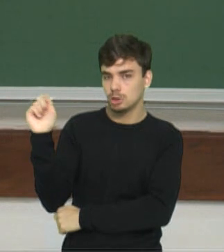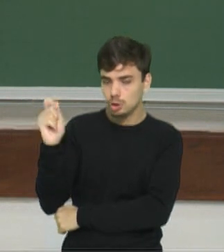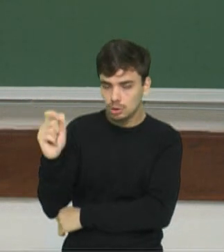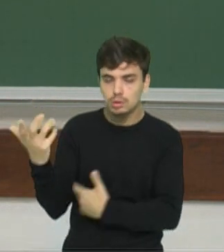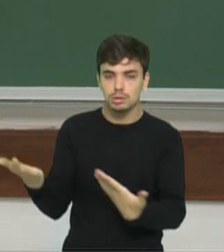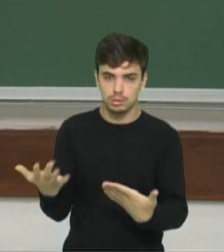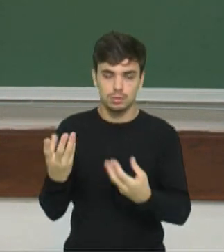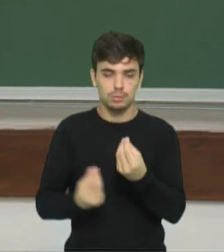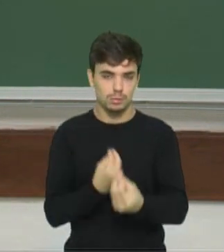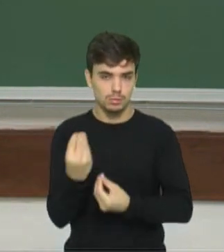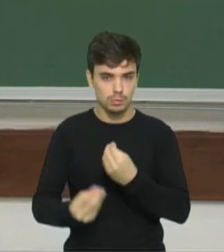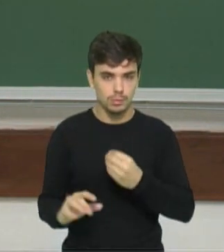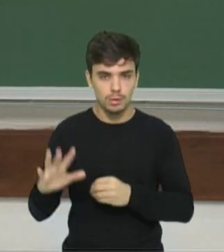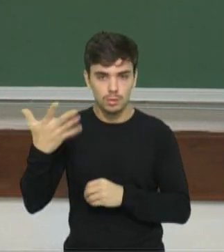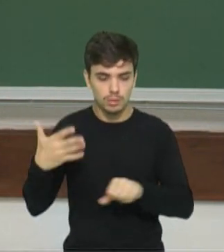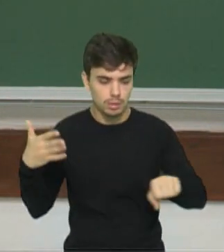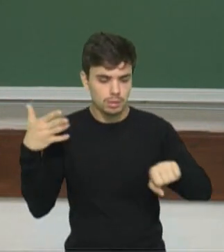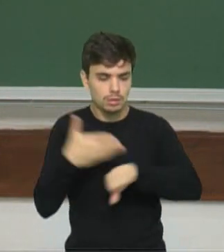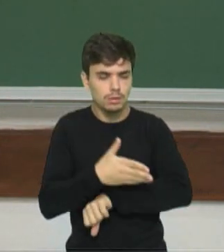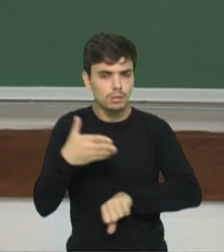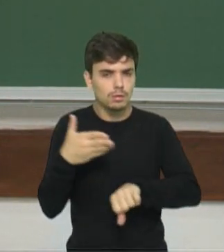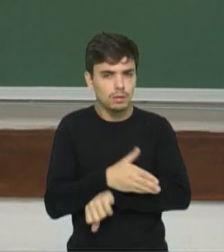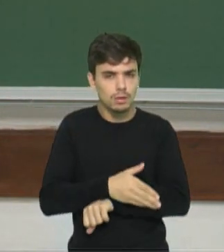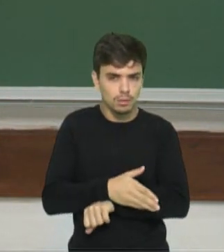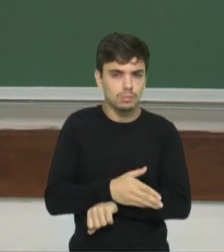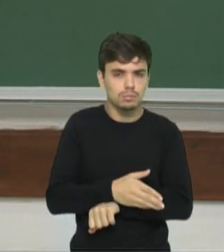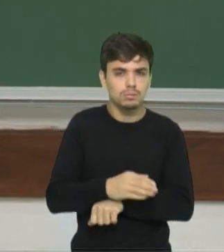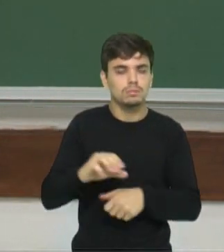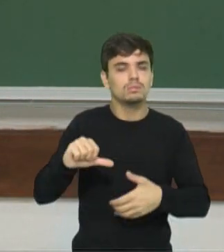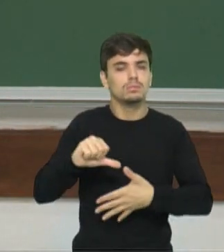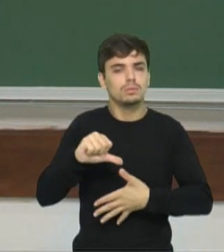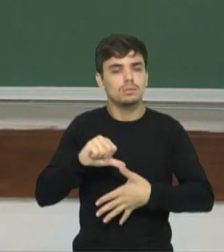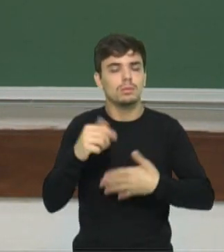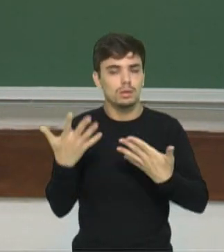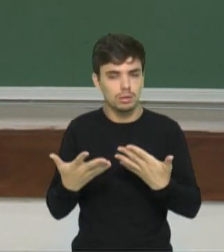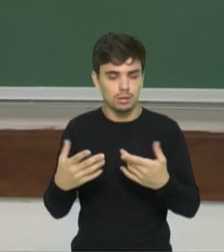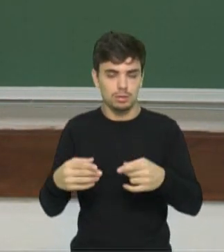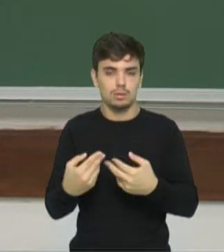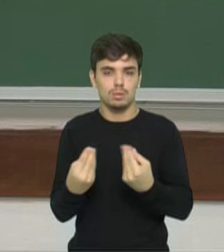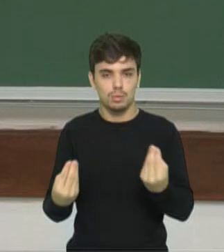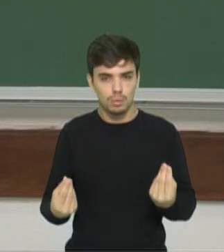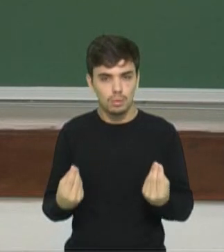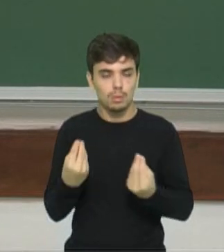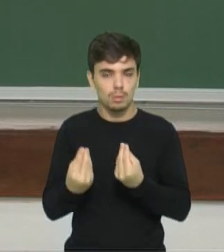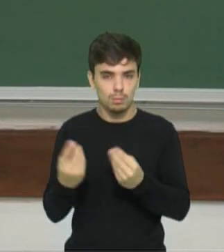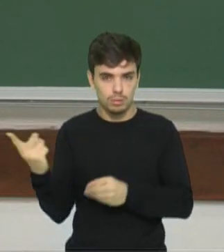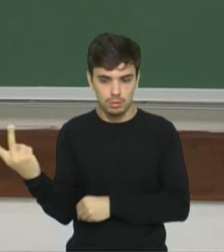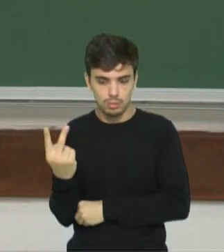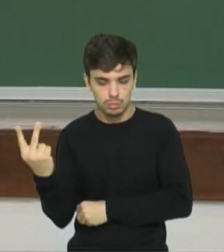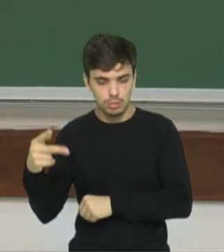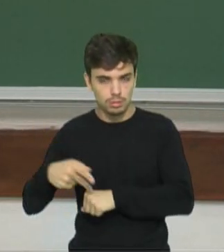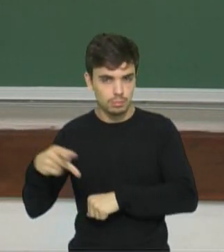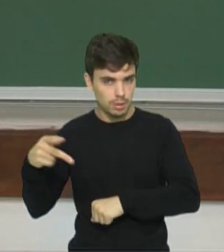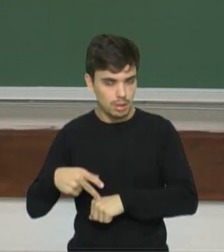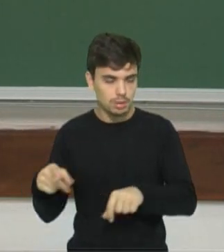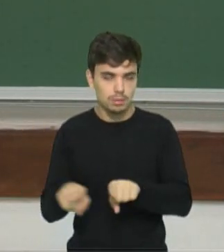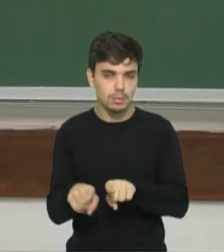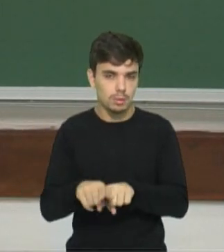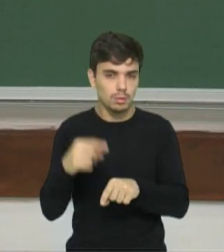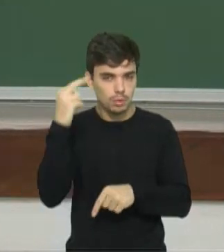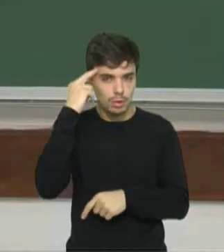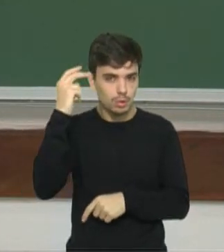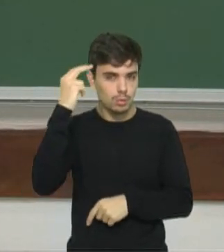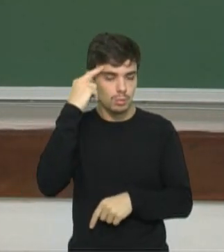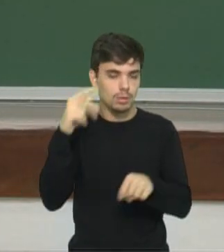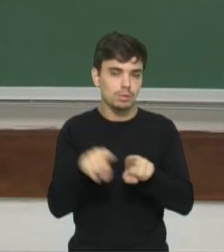que houve essa intervenção norte-americana nesses regimes, então tanto na Guatemala como na Argentina, assim como foi comum em